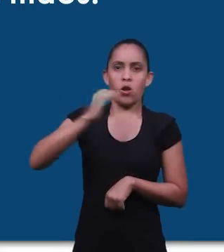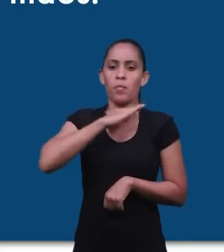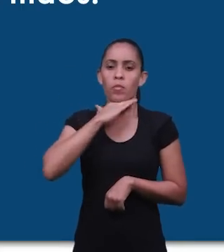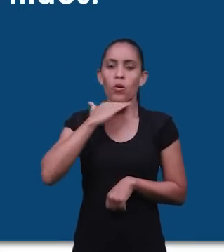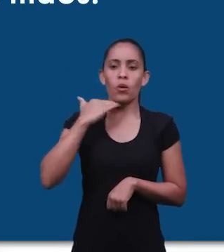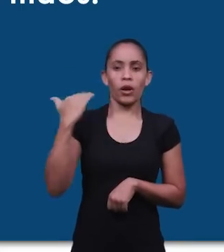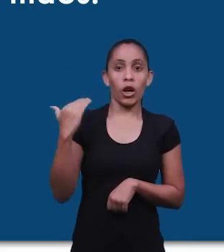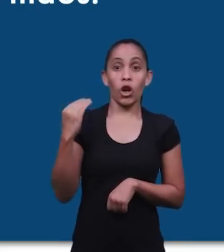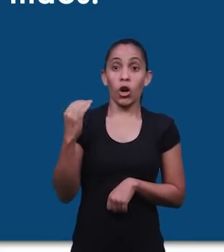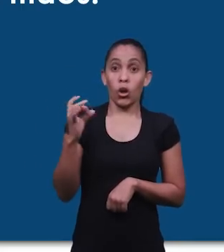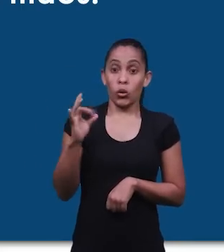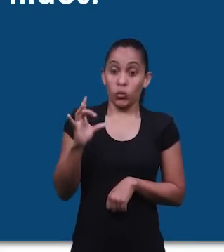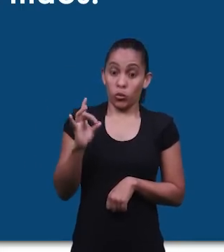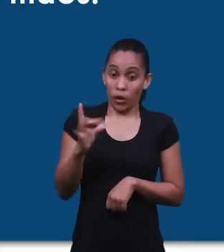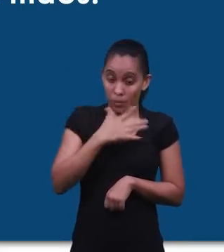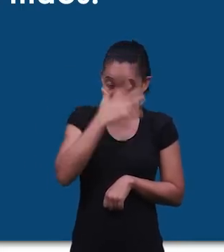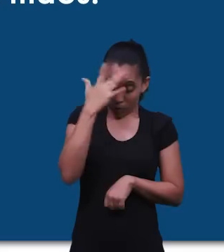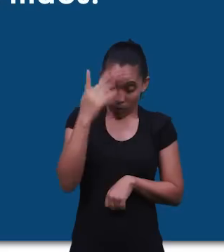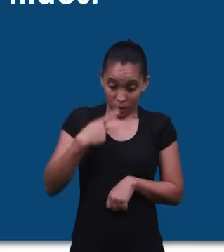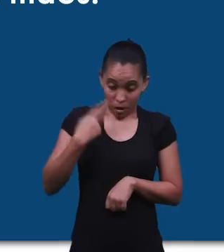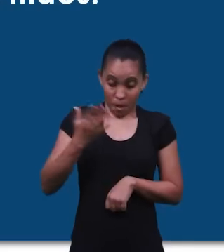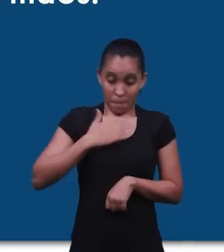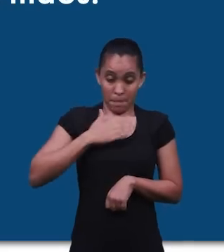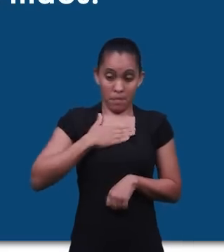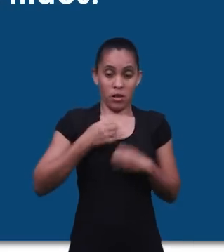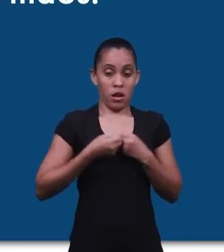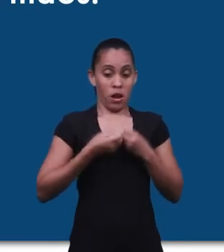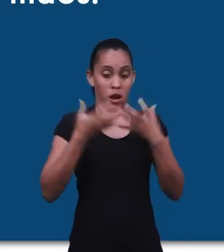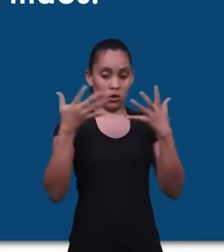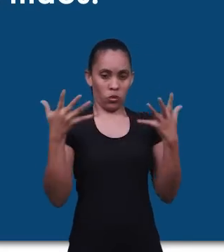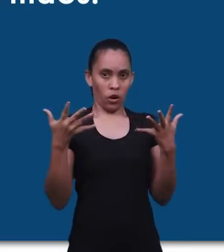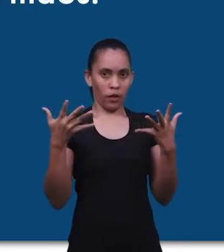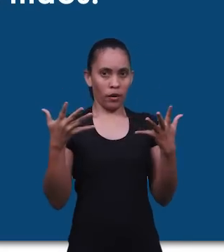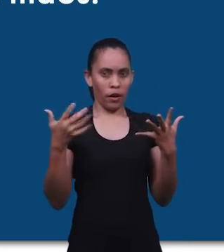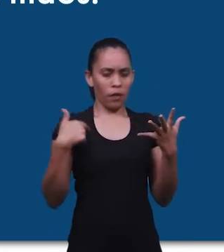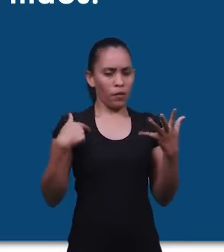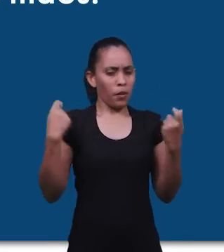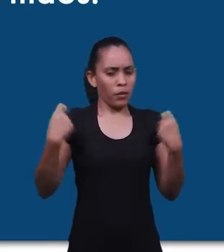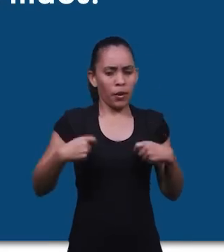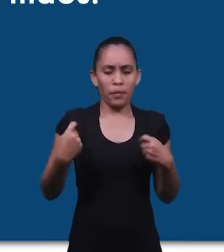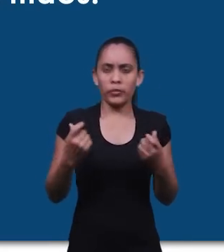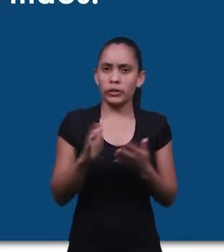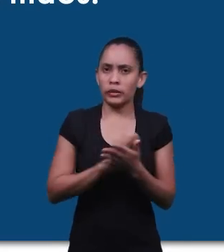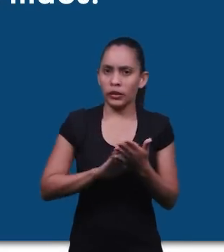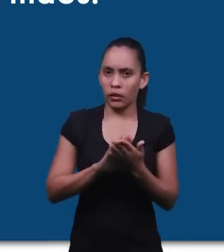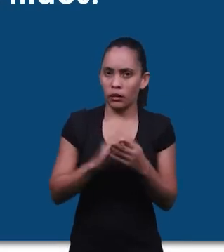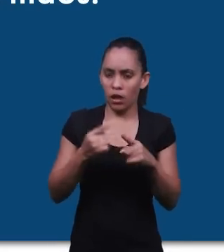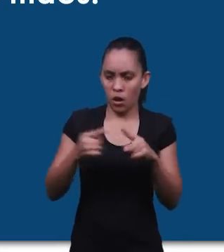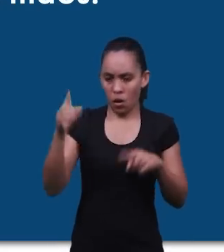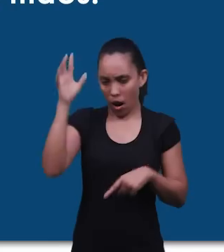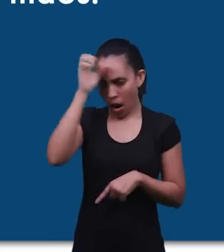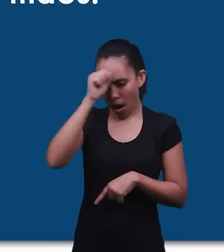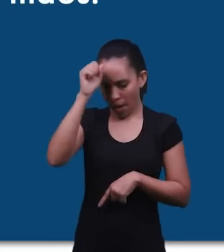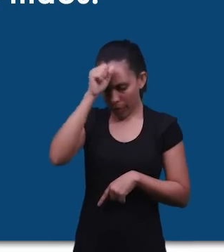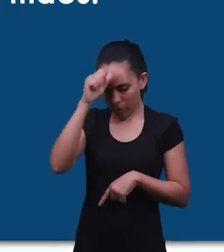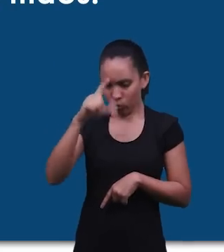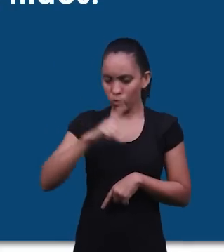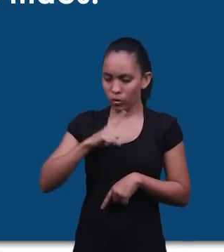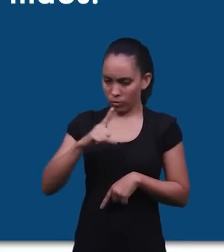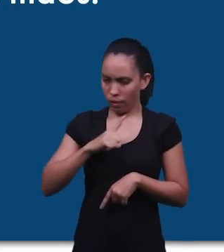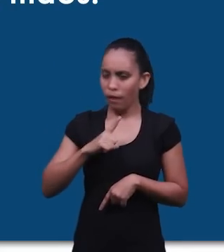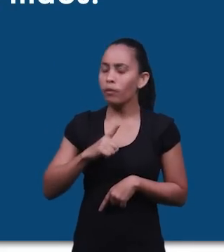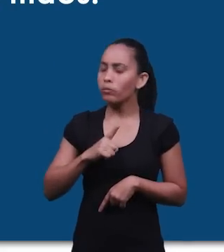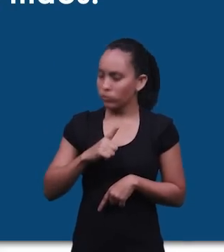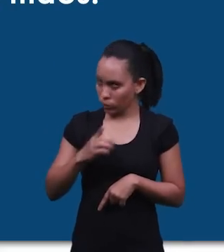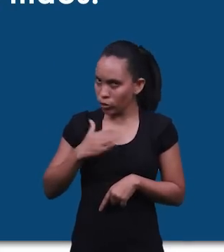que alguém fazer vã esta minha glória. Não digo isto por necessidade, porque já aprendi a contentar-me com o que tenho.